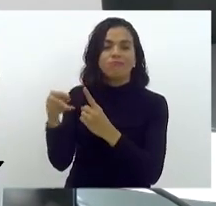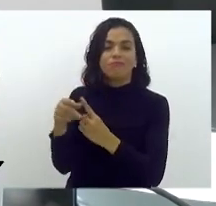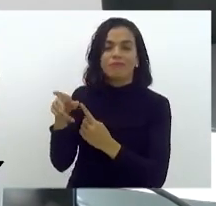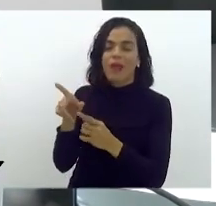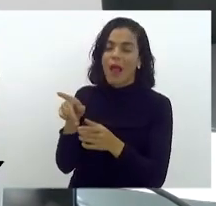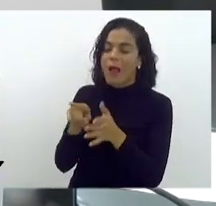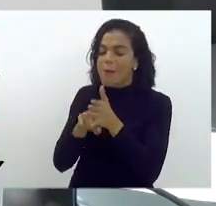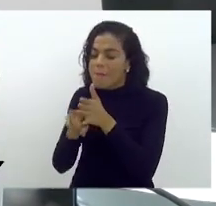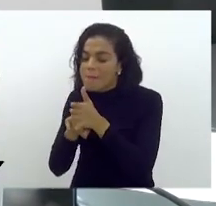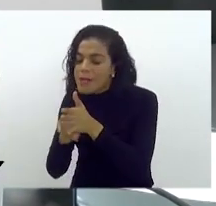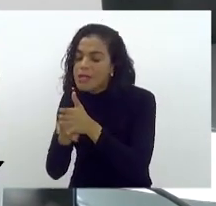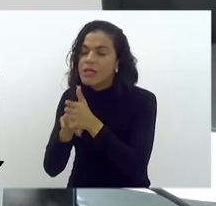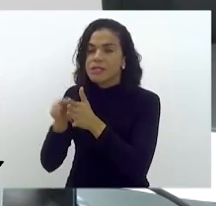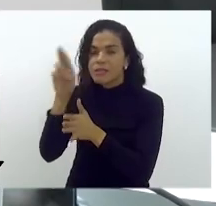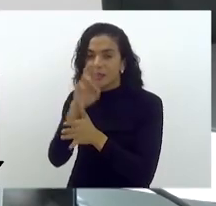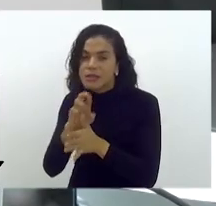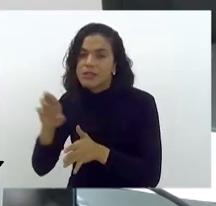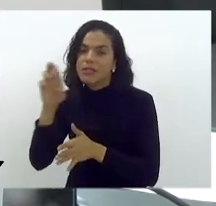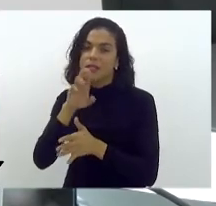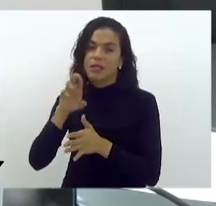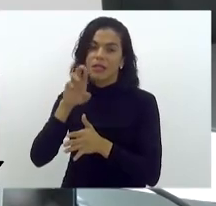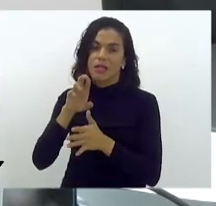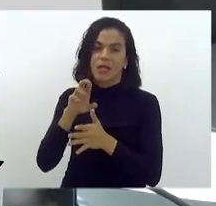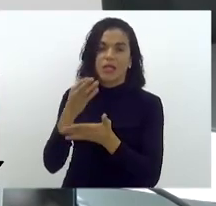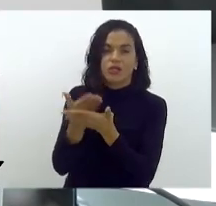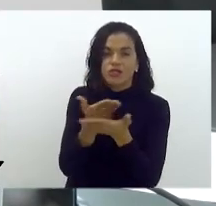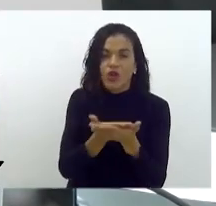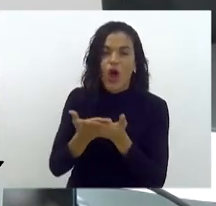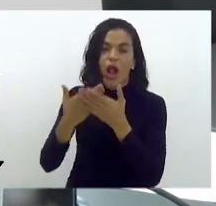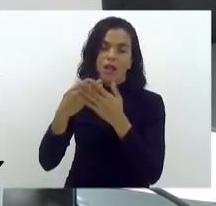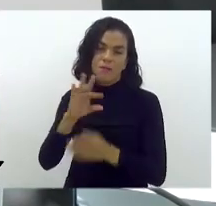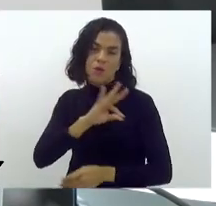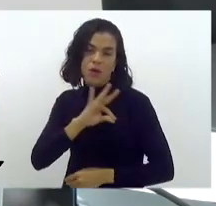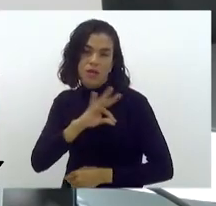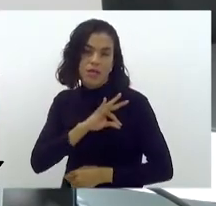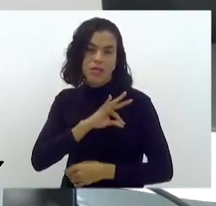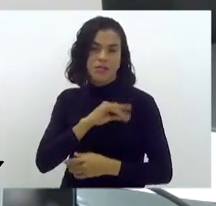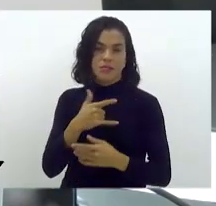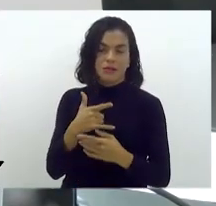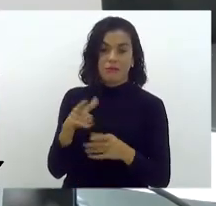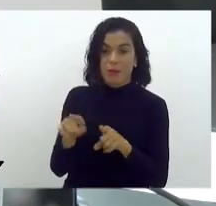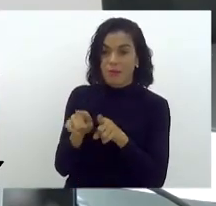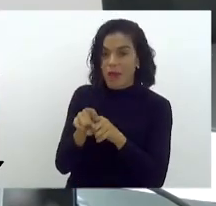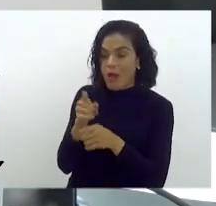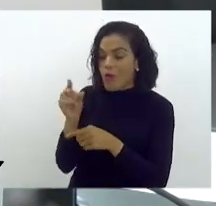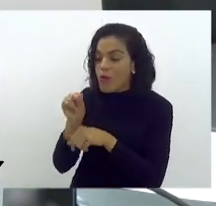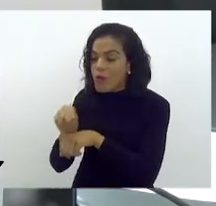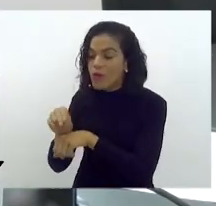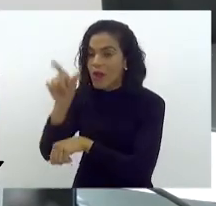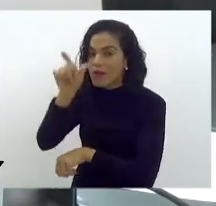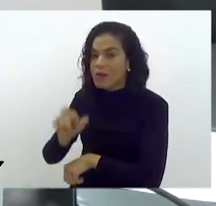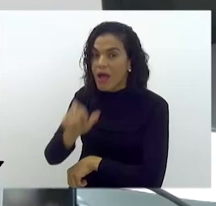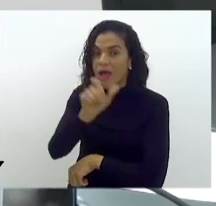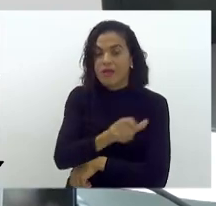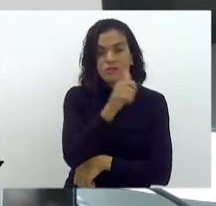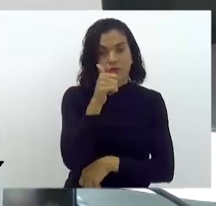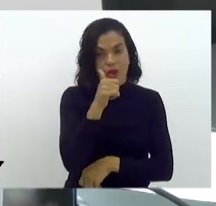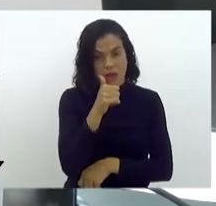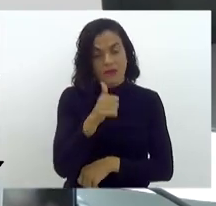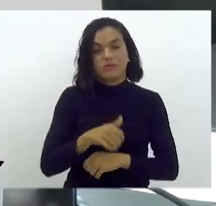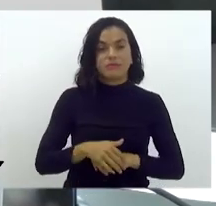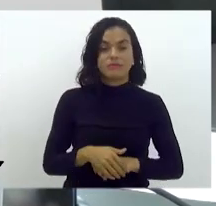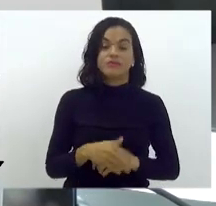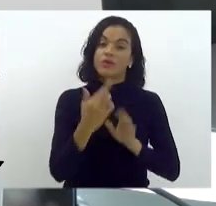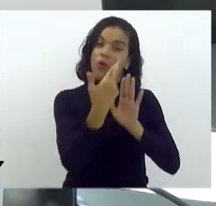perícia na Academia de polícia nas delegacias de mulheres então pode ser também uma sugestão ao final né do próprio